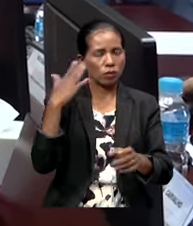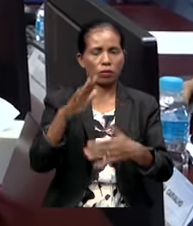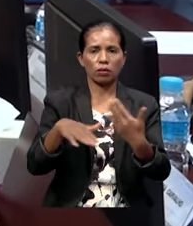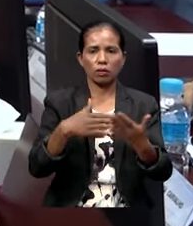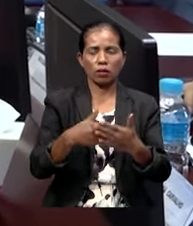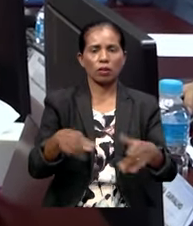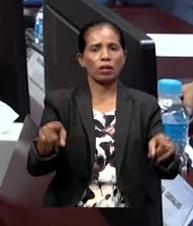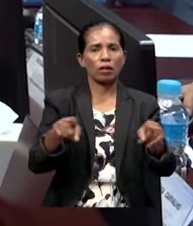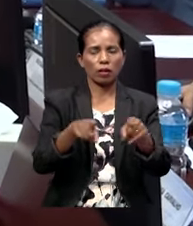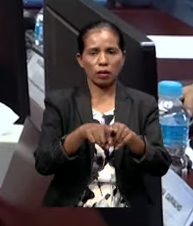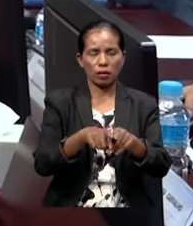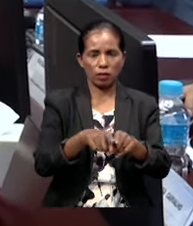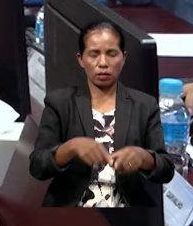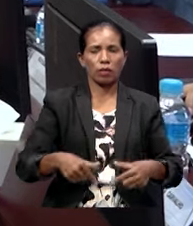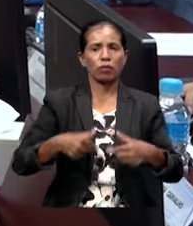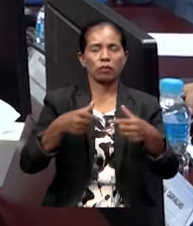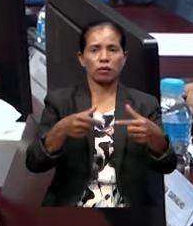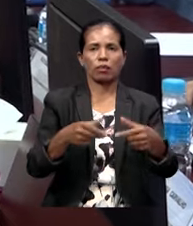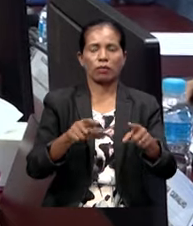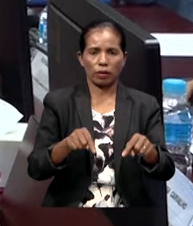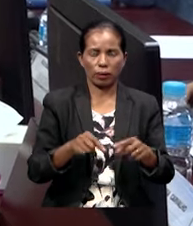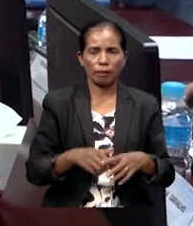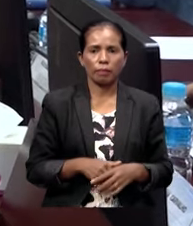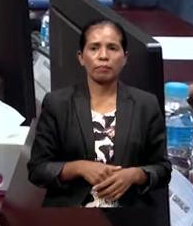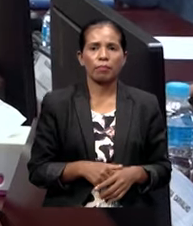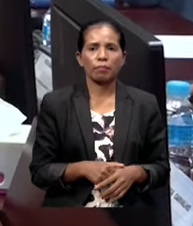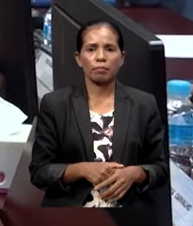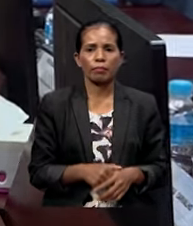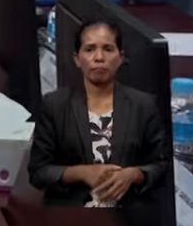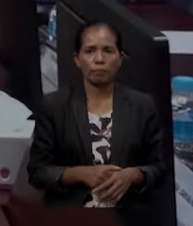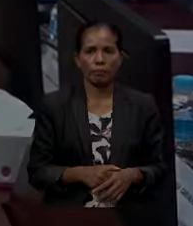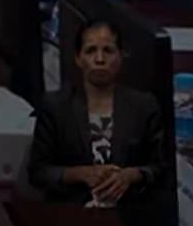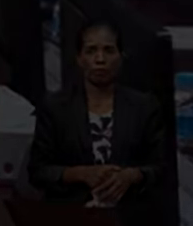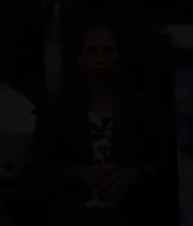sai beneficiário ba doação ne. Adere tu Simenes, bem-vinda Simenes, Ziemen.